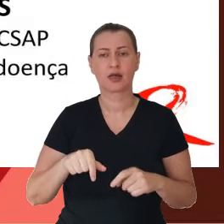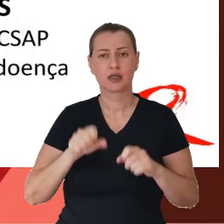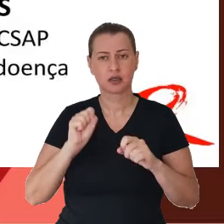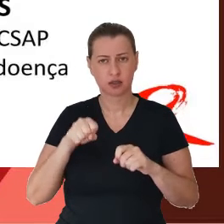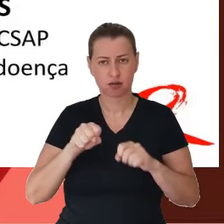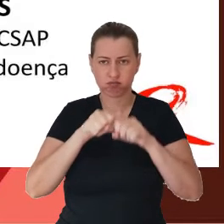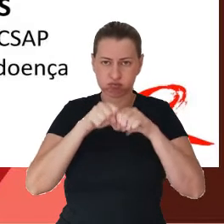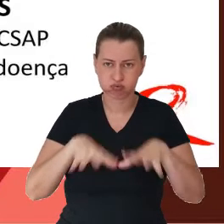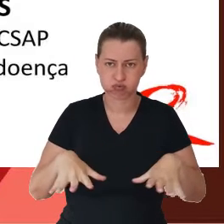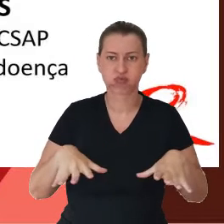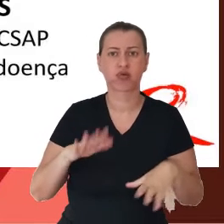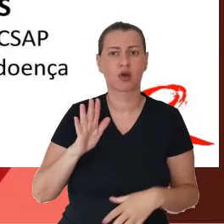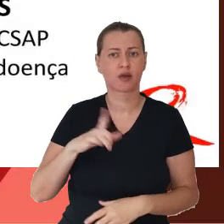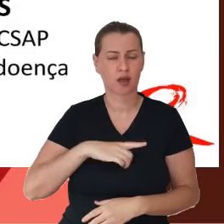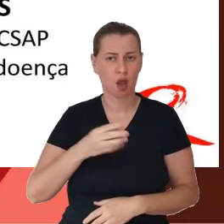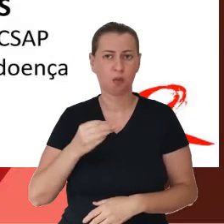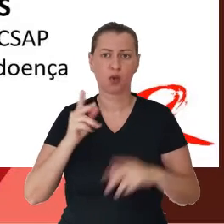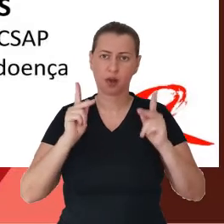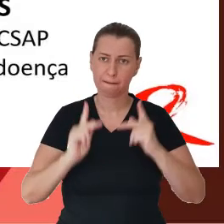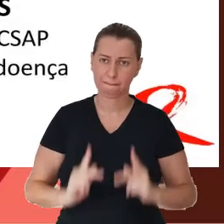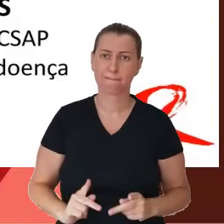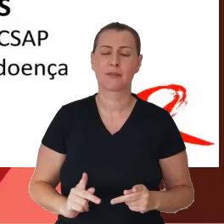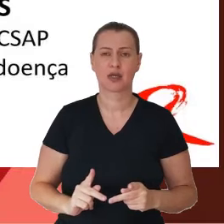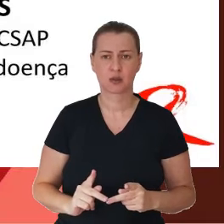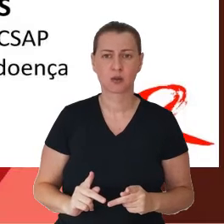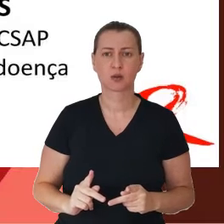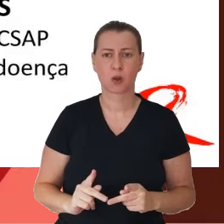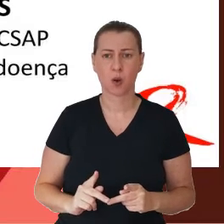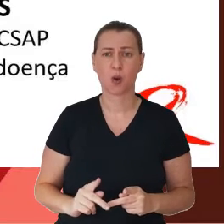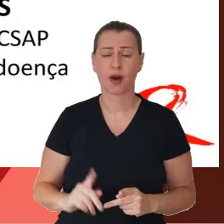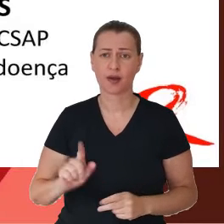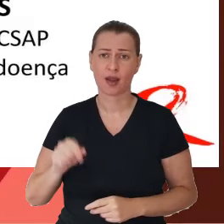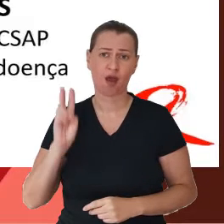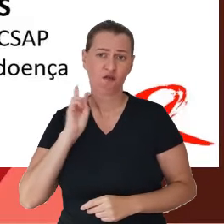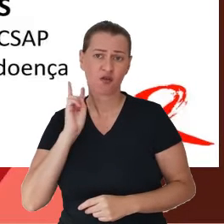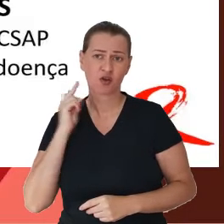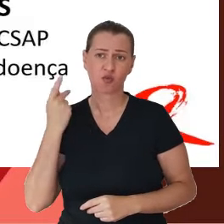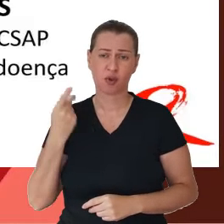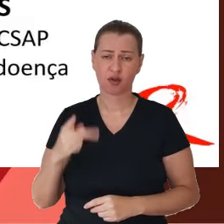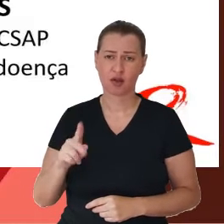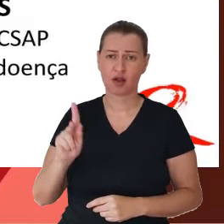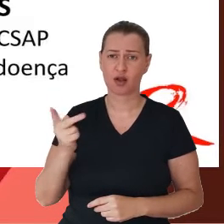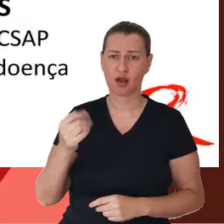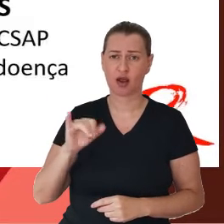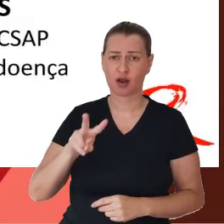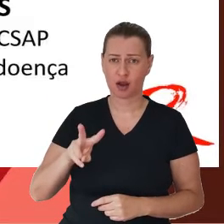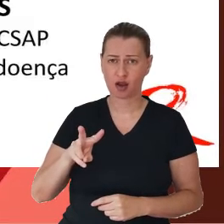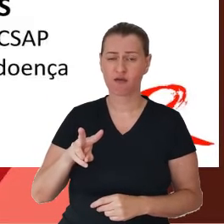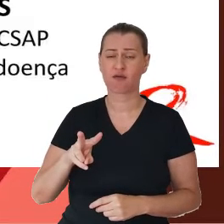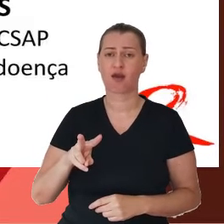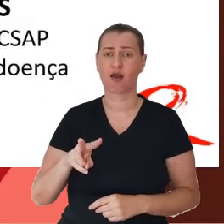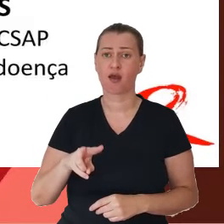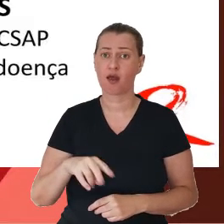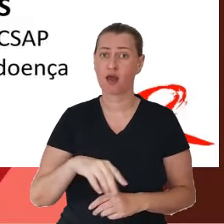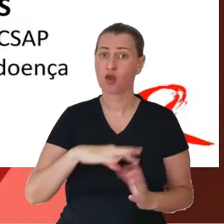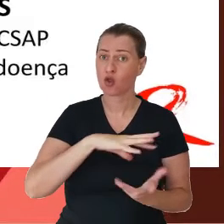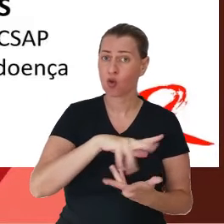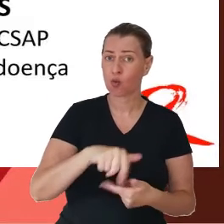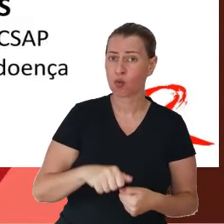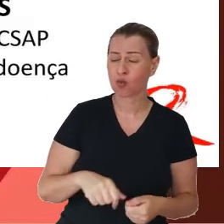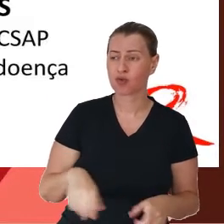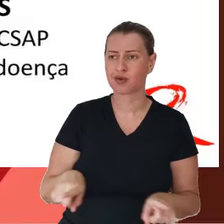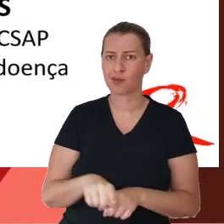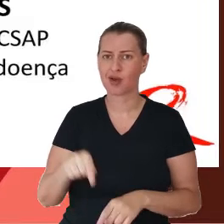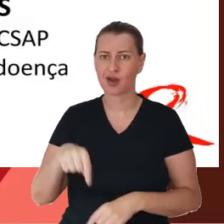já vitimou milhões de pessoas em todo o mundo. Aqui no Brasil, ele é um problema de saúde